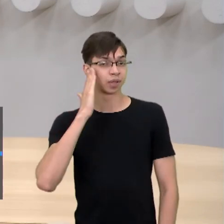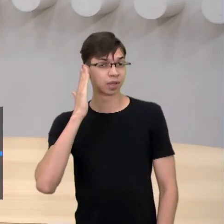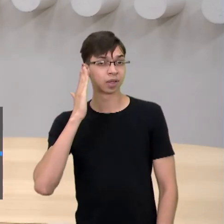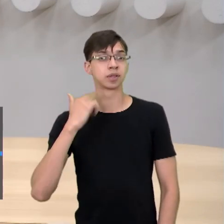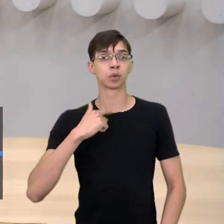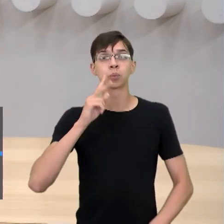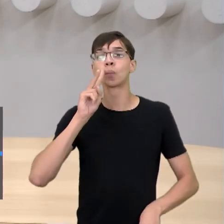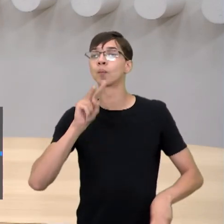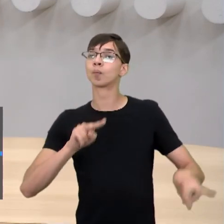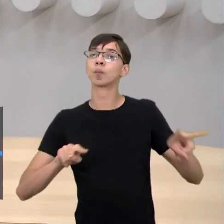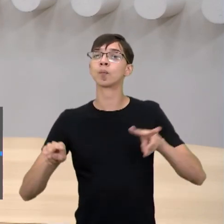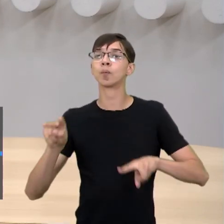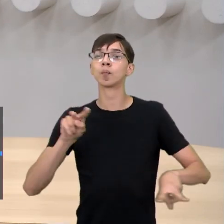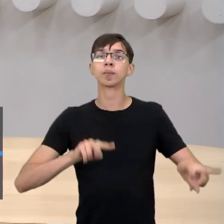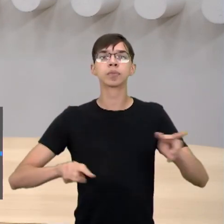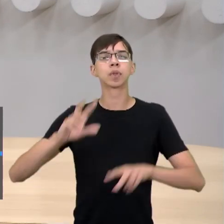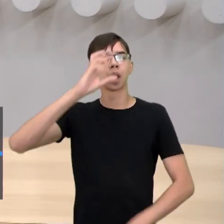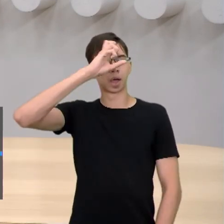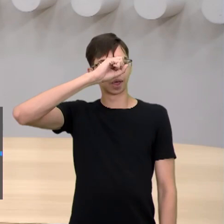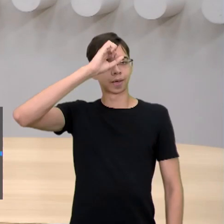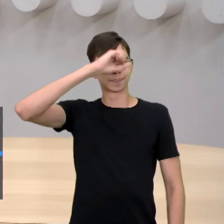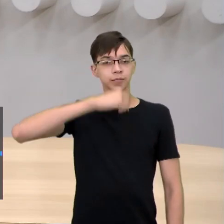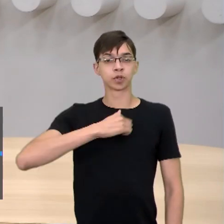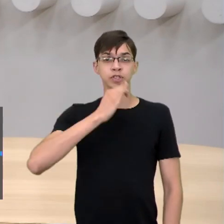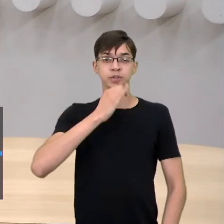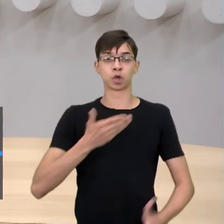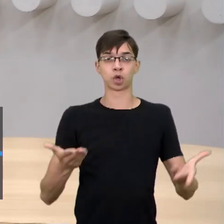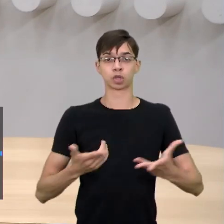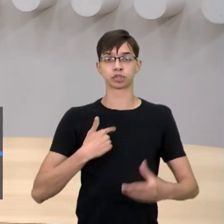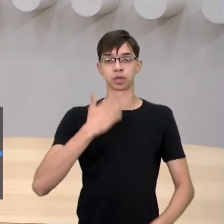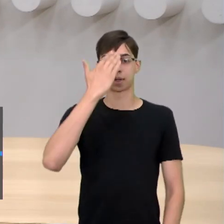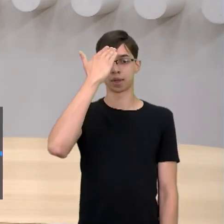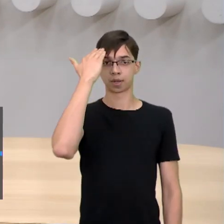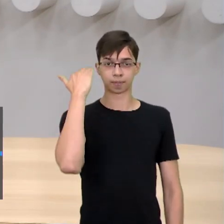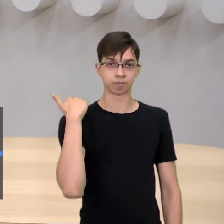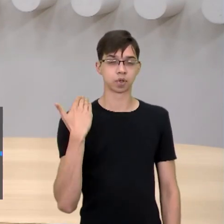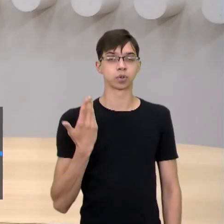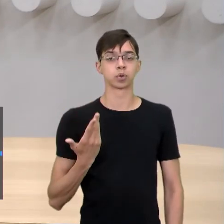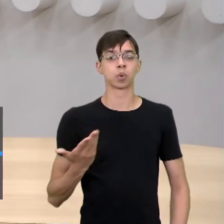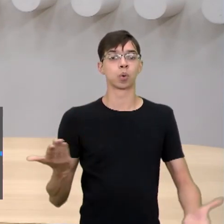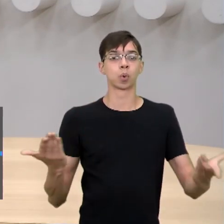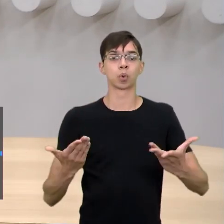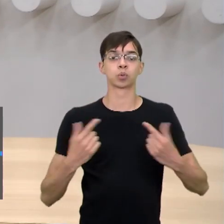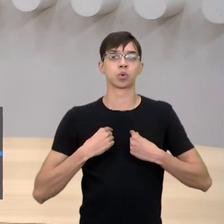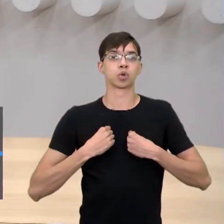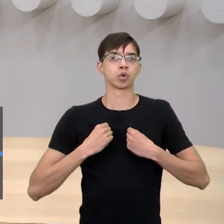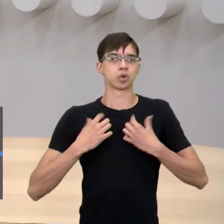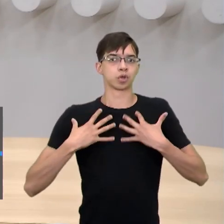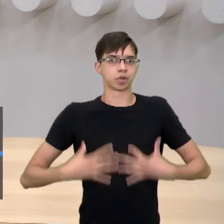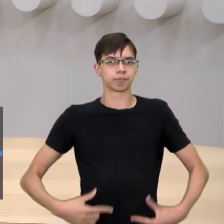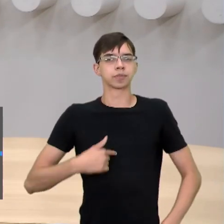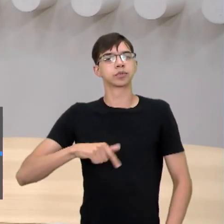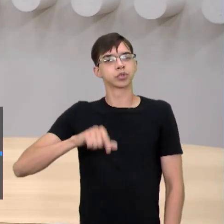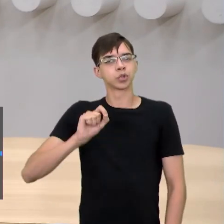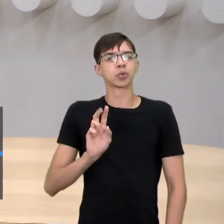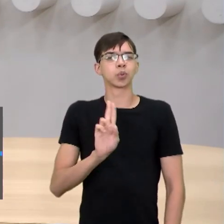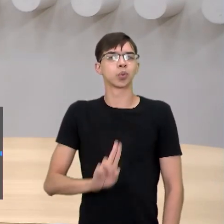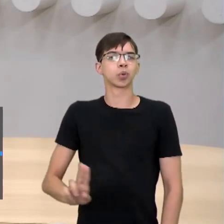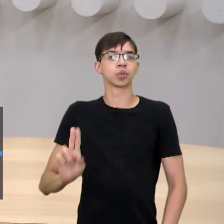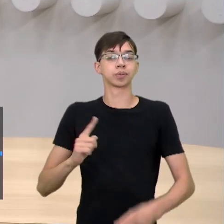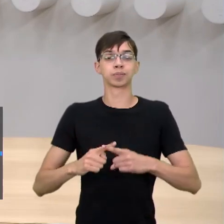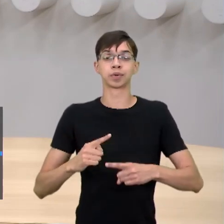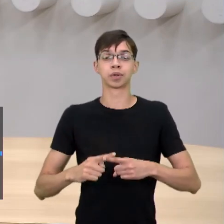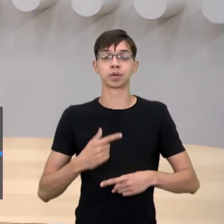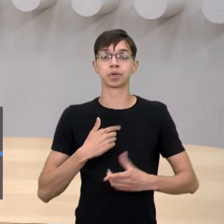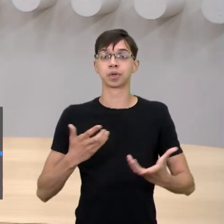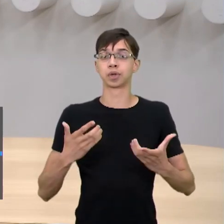as outras pessoas. Se hoje eu tenho esse cabelo, se hoje eu estou com essa roupa, se hoje eu optei por usar esses 500